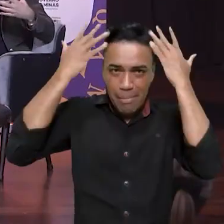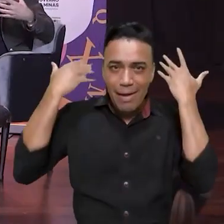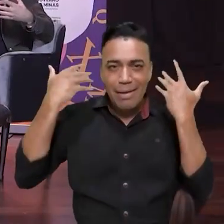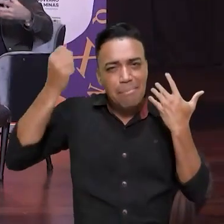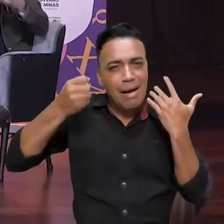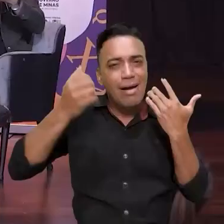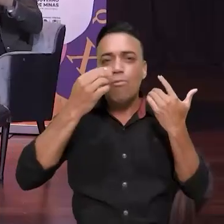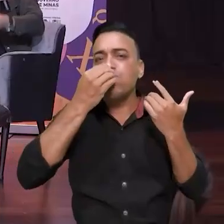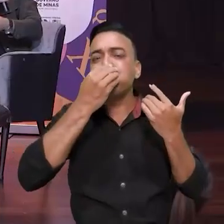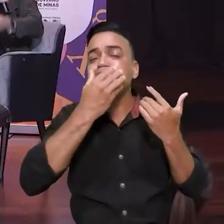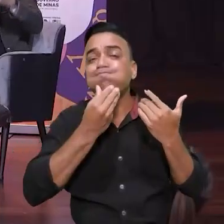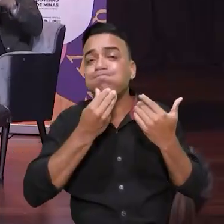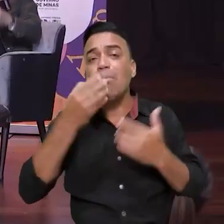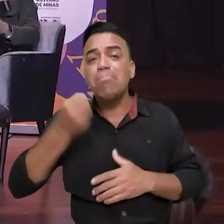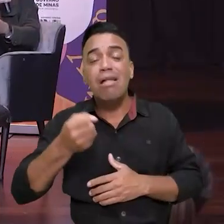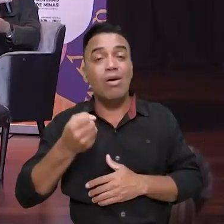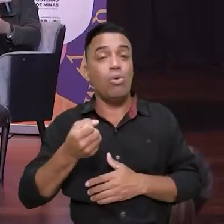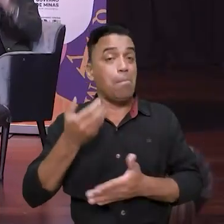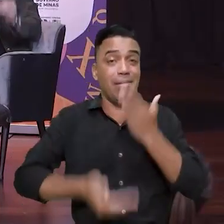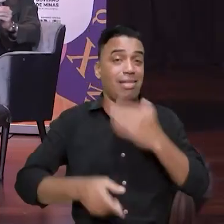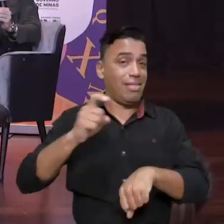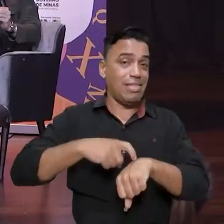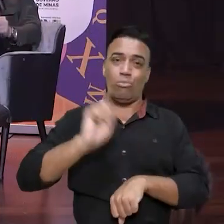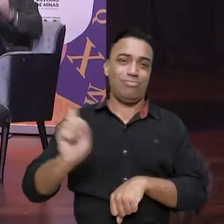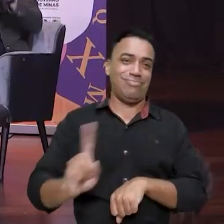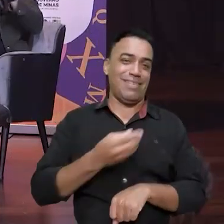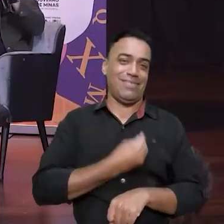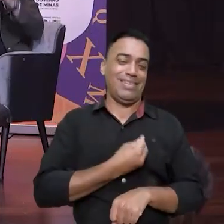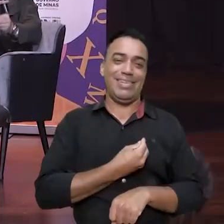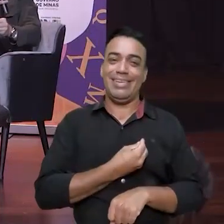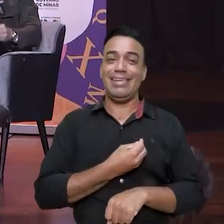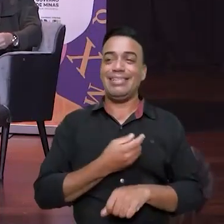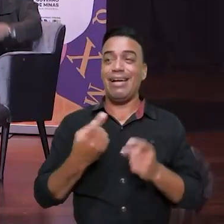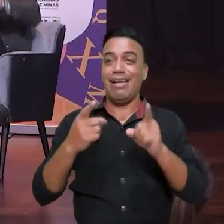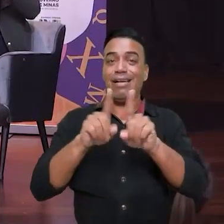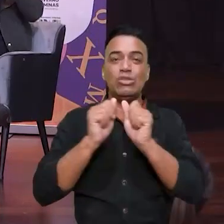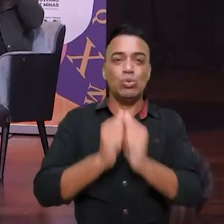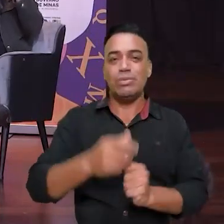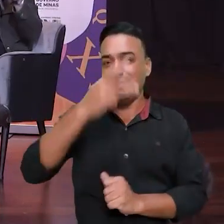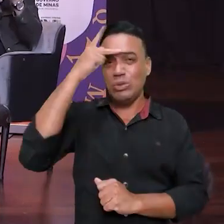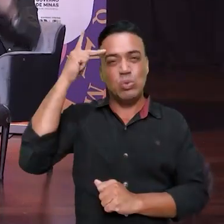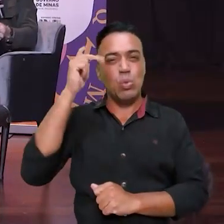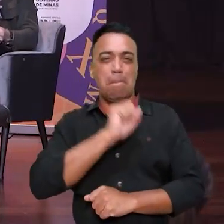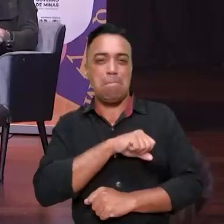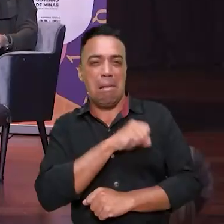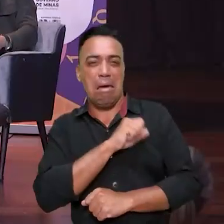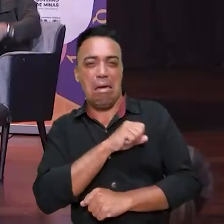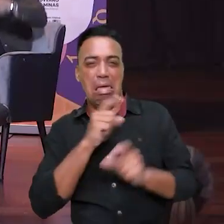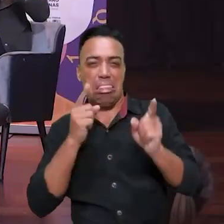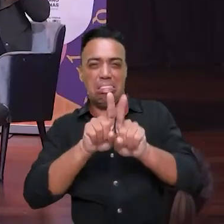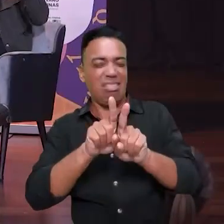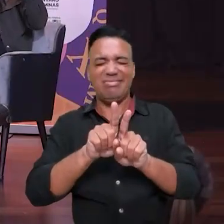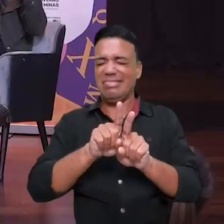barba branca, eu descobri isso cedo, não tenho tempo a perder, não tenho. Não tenho más companhias, eu não tenho tempo para ficar em más companhias,